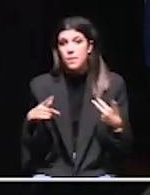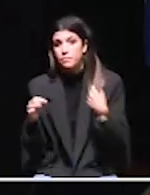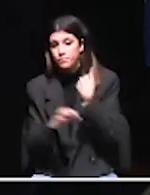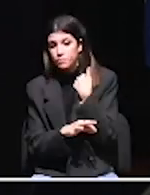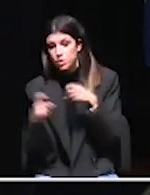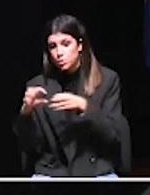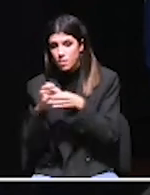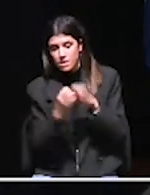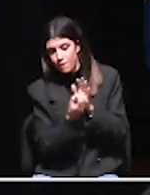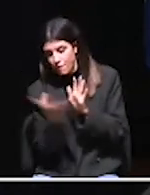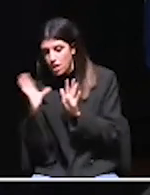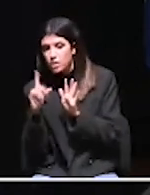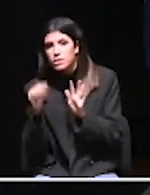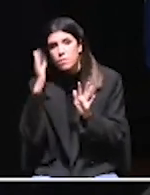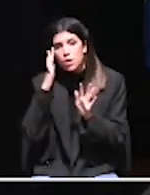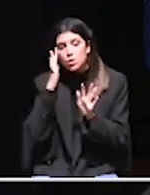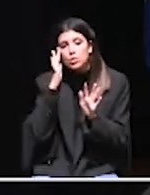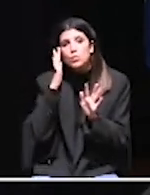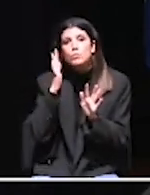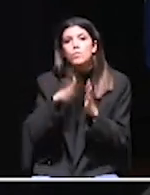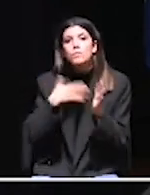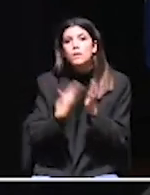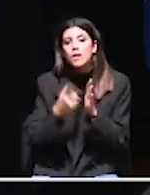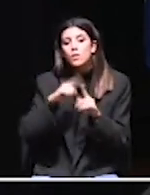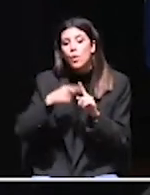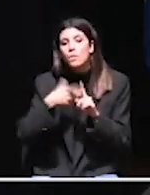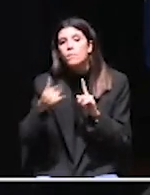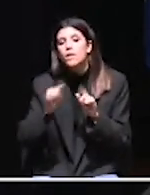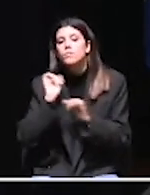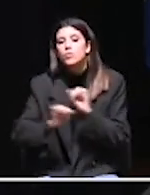e os vários parceiros, e também os números da concretização deste plano durante o próximo ano. Obrigada.